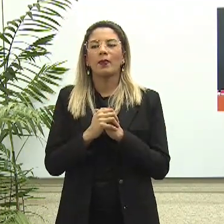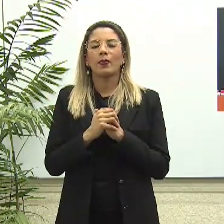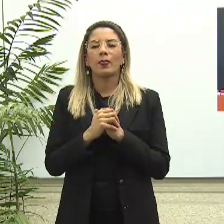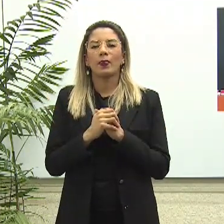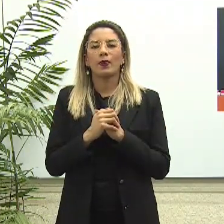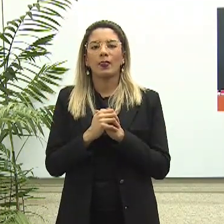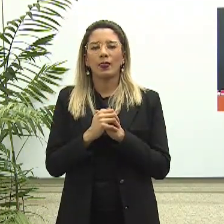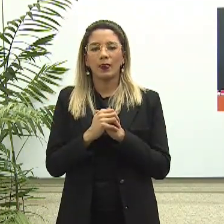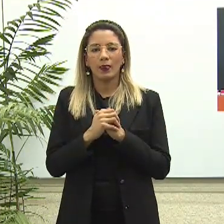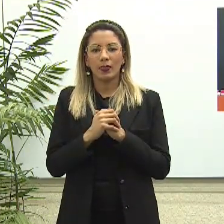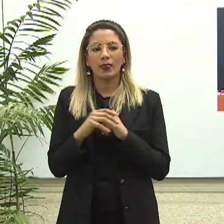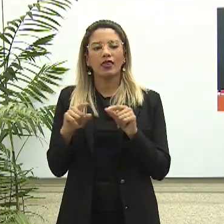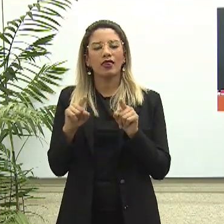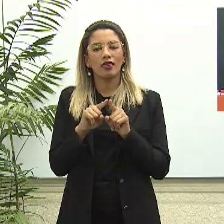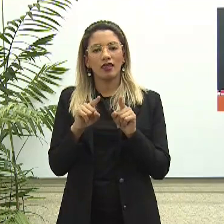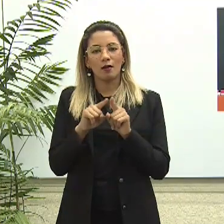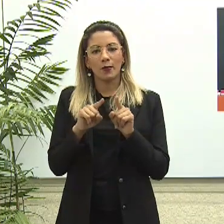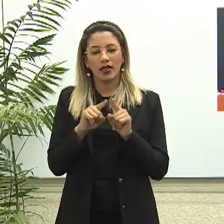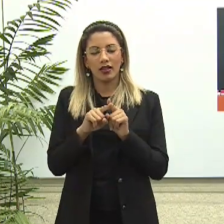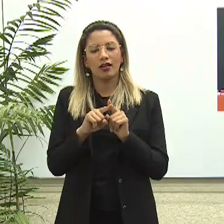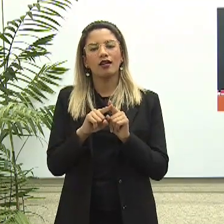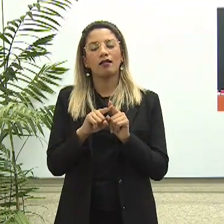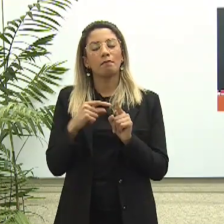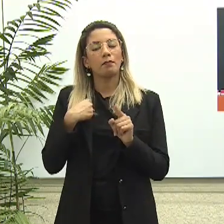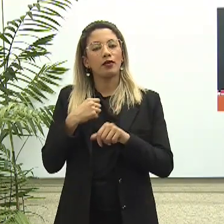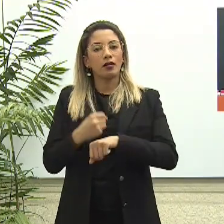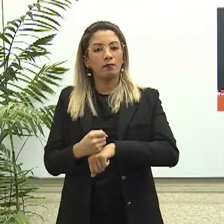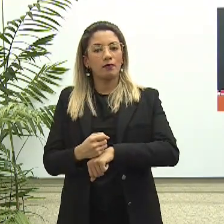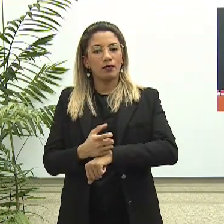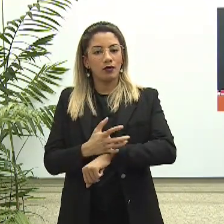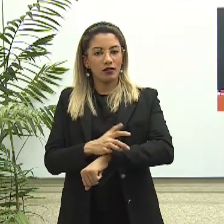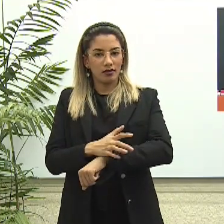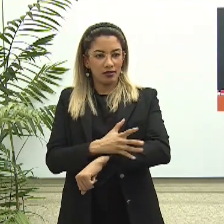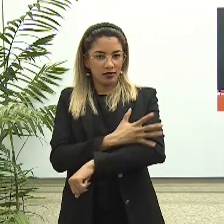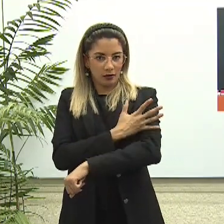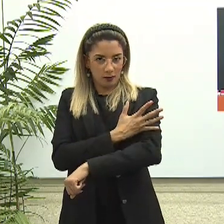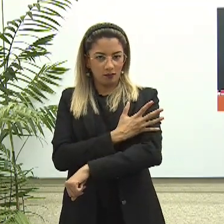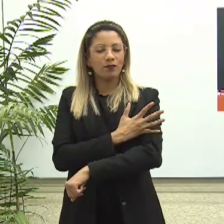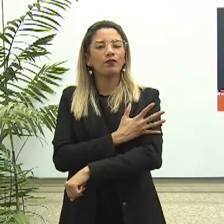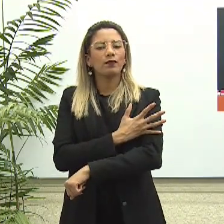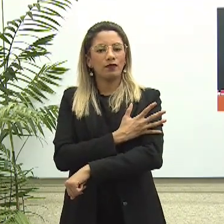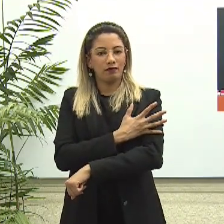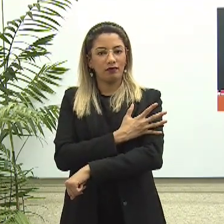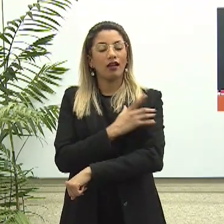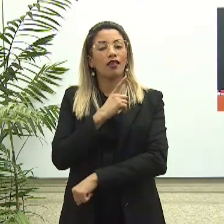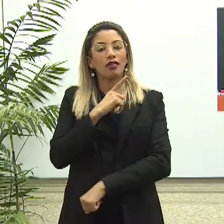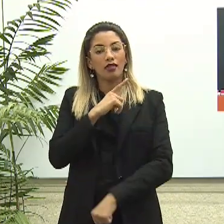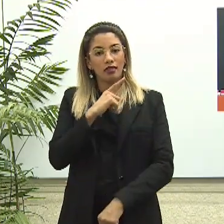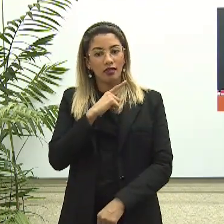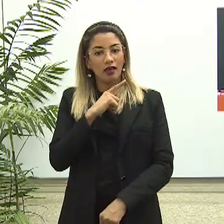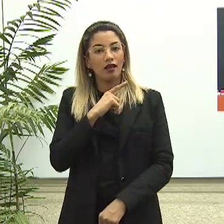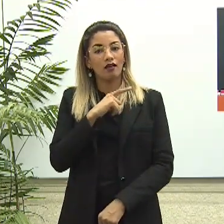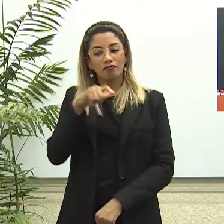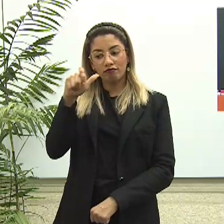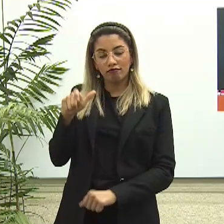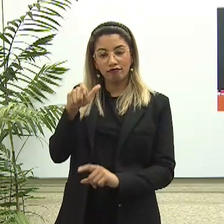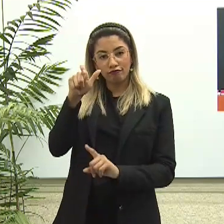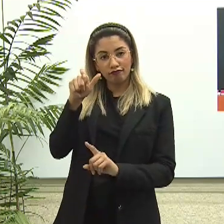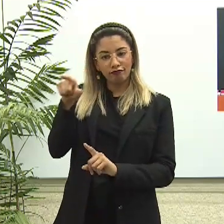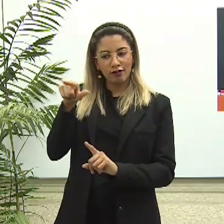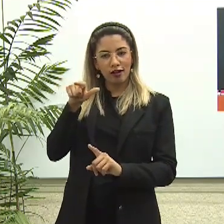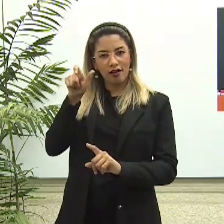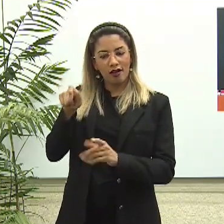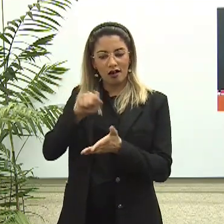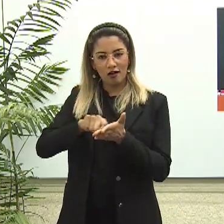queria dizer também que para mim é uma emoção tá com um dos autores que me influenciou a desenvolver Esse